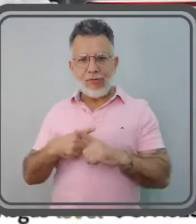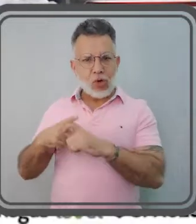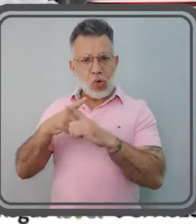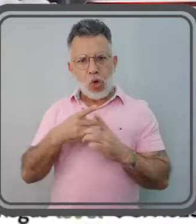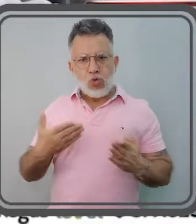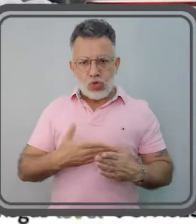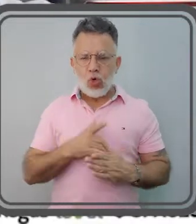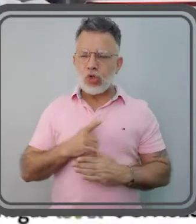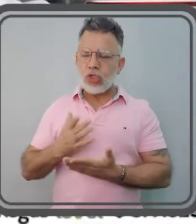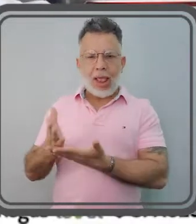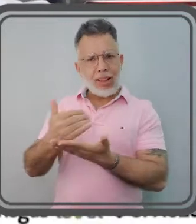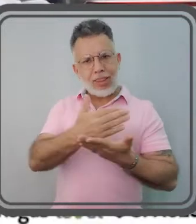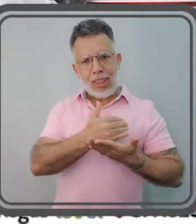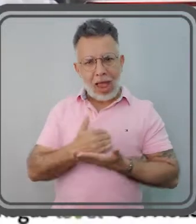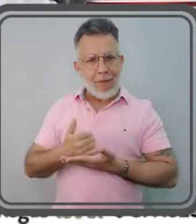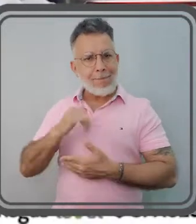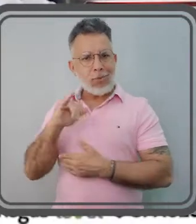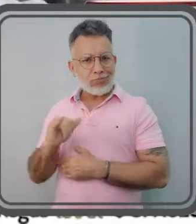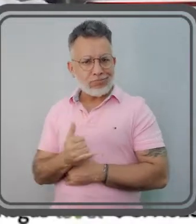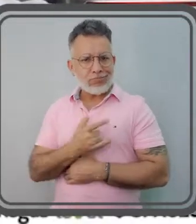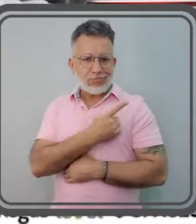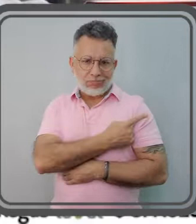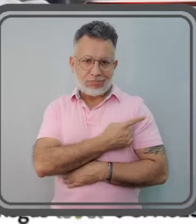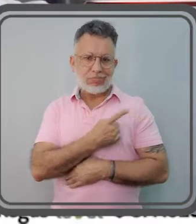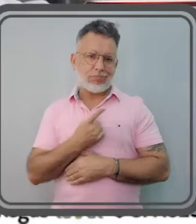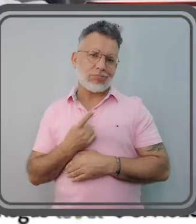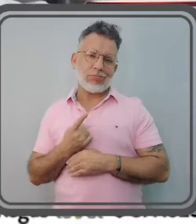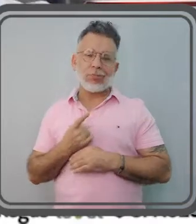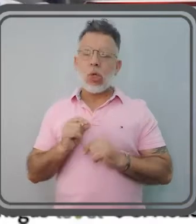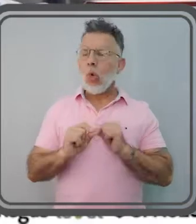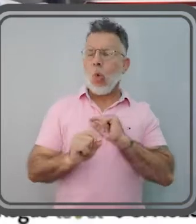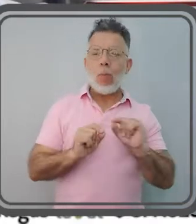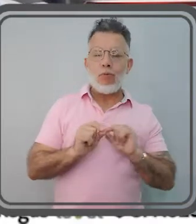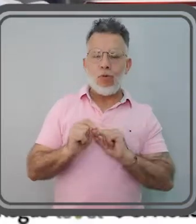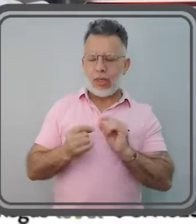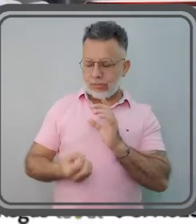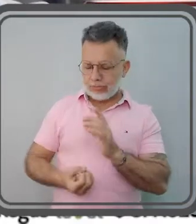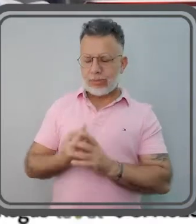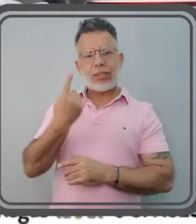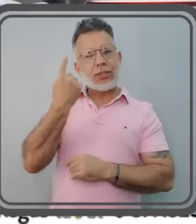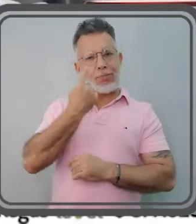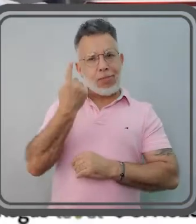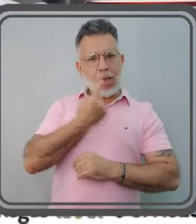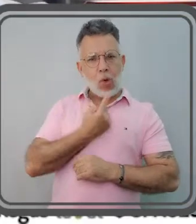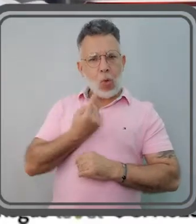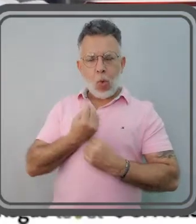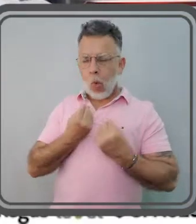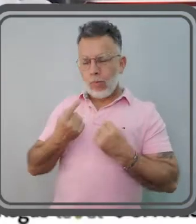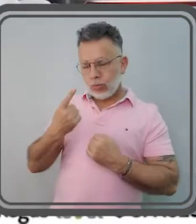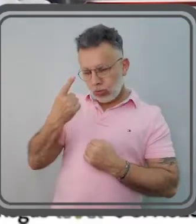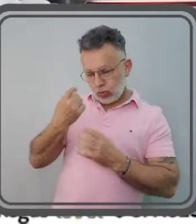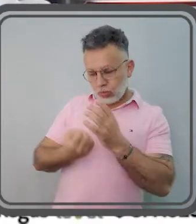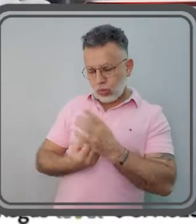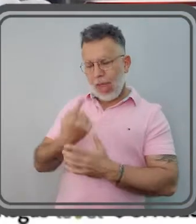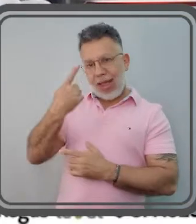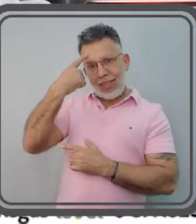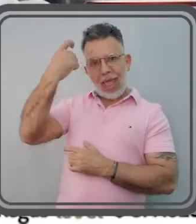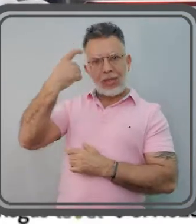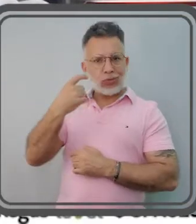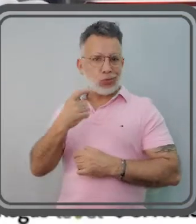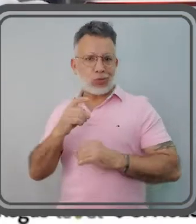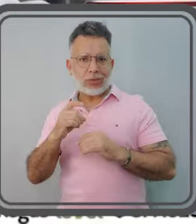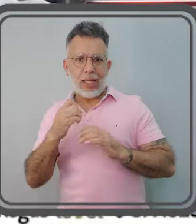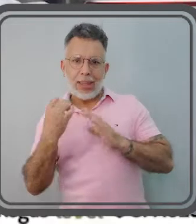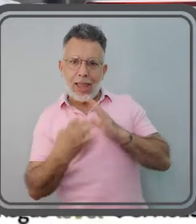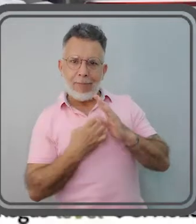unidade piloto, né? E como surgiu a ideia do conceito da Splash? O conceito da Splash, ela surge para